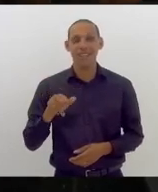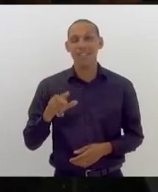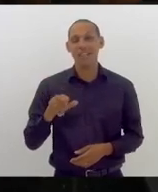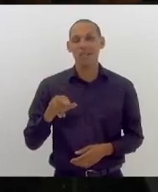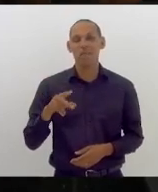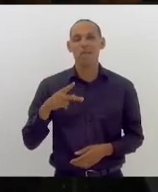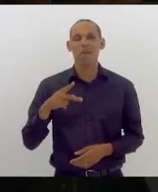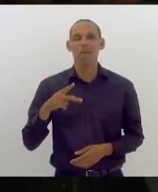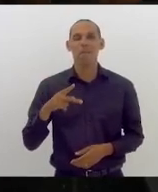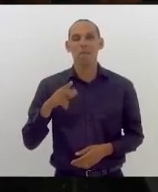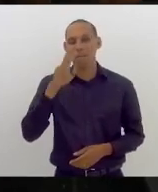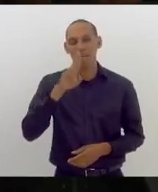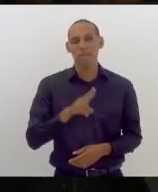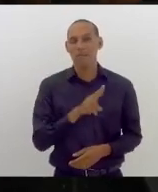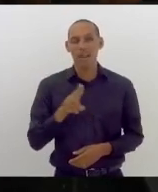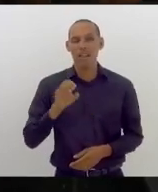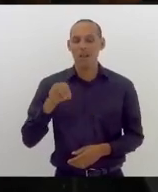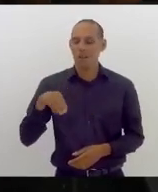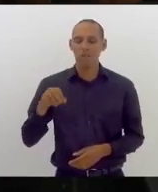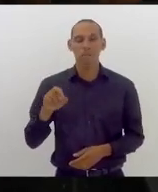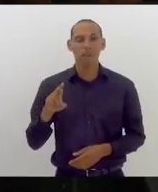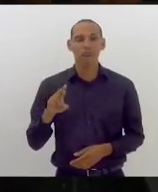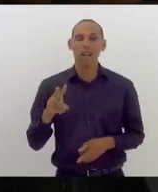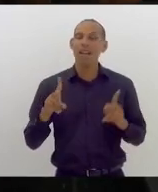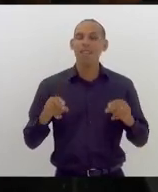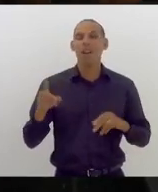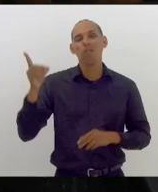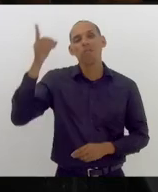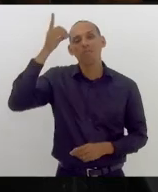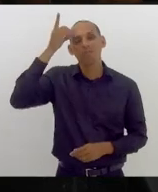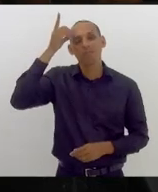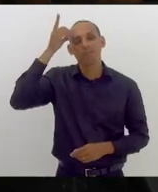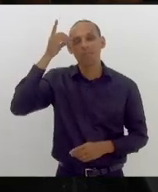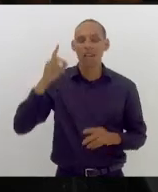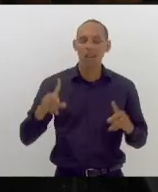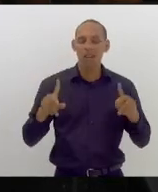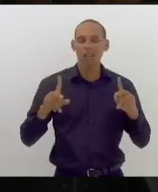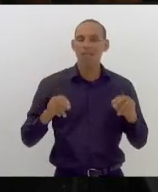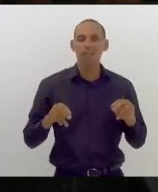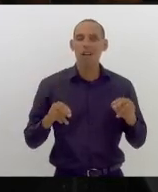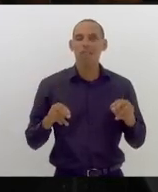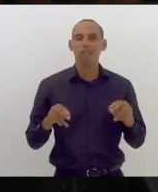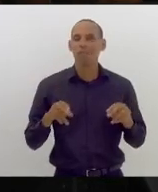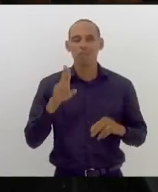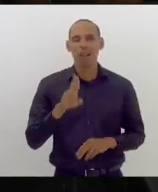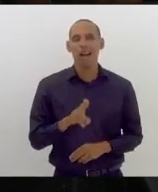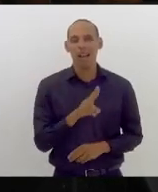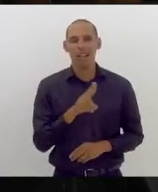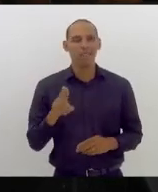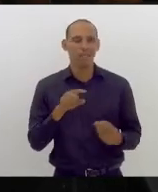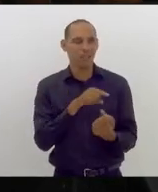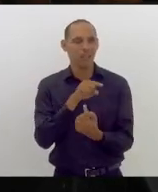Omar, ela é uma vocação, uma missão, quase uma missão de padre.